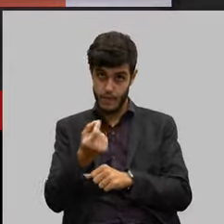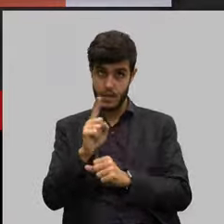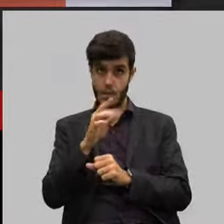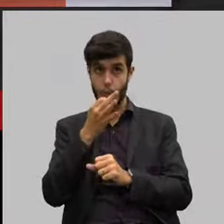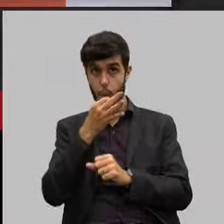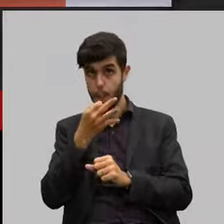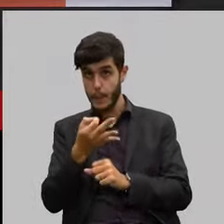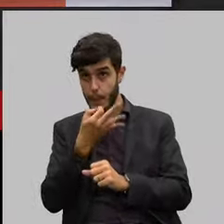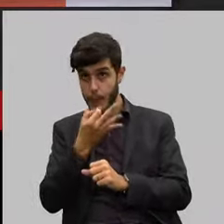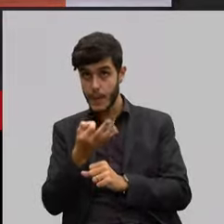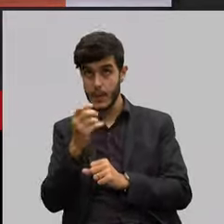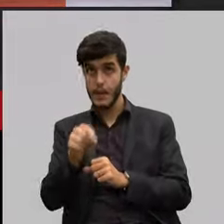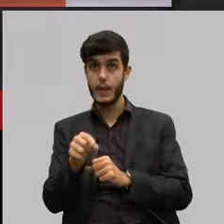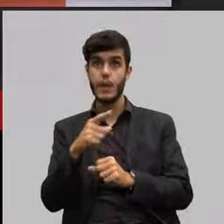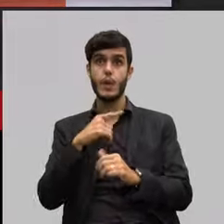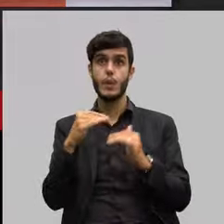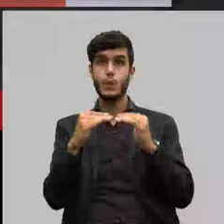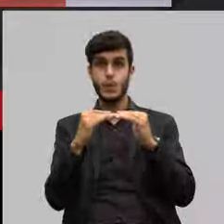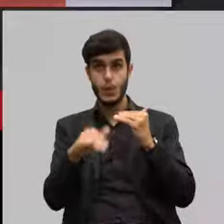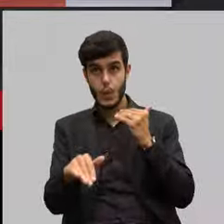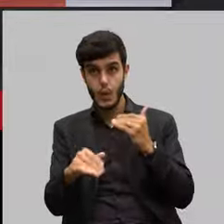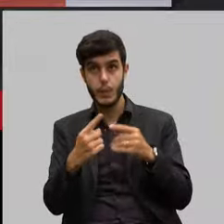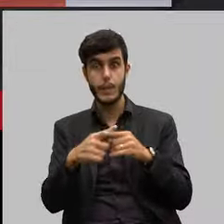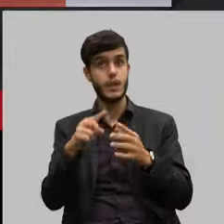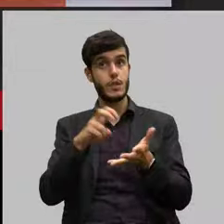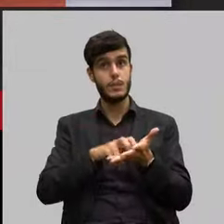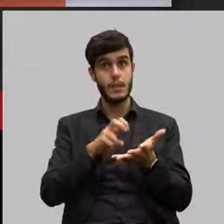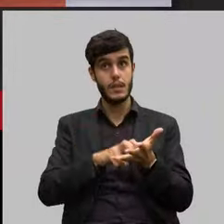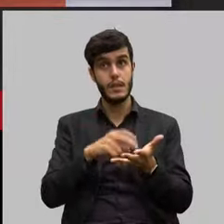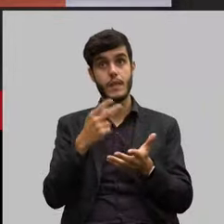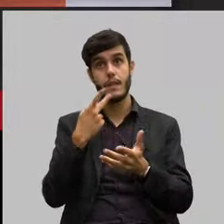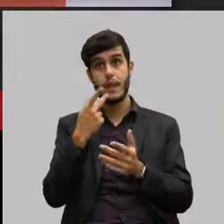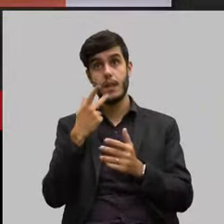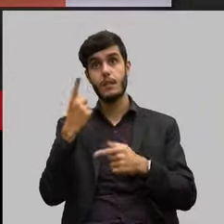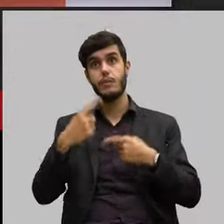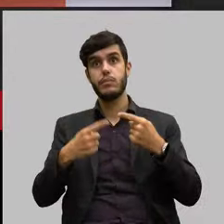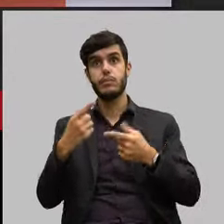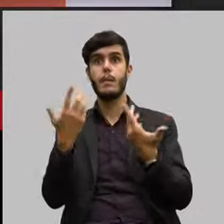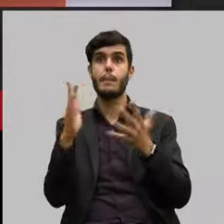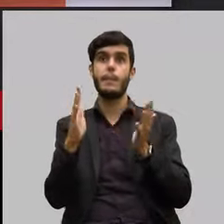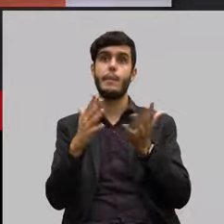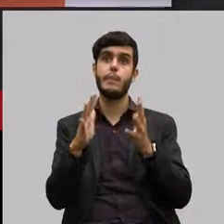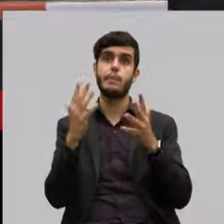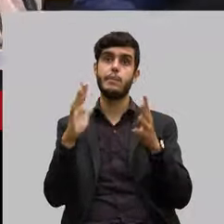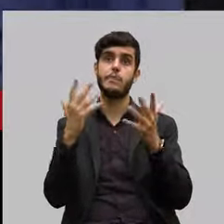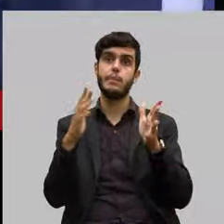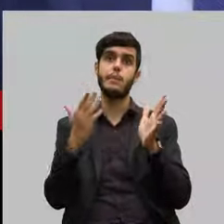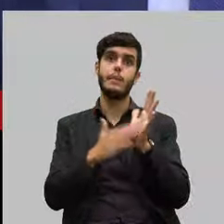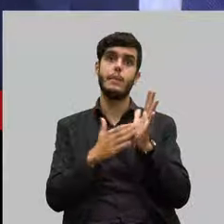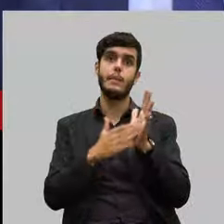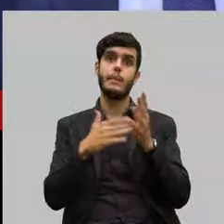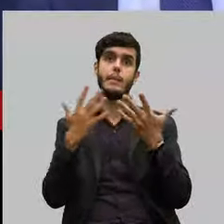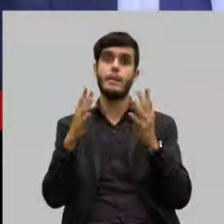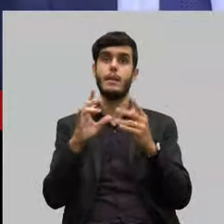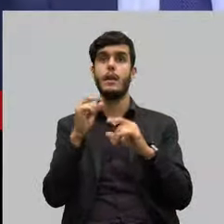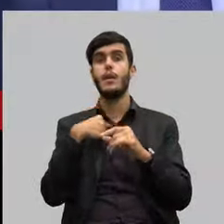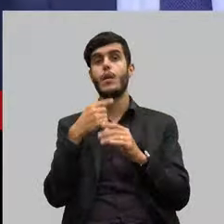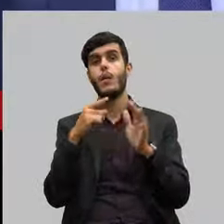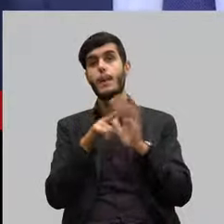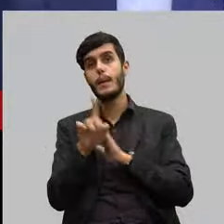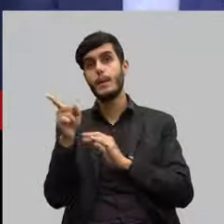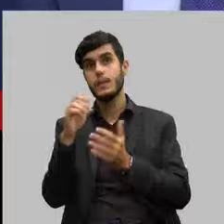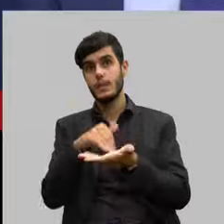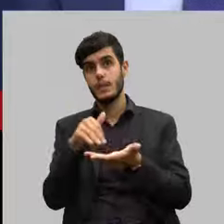pouco eu vou escutar discordo né porque de manhã foi assim e vários colegas bateram Palma como se meu questionamento a um secretário fosse uma questão de